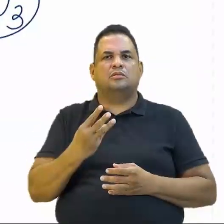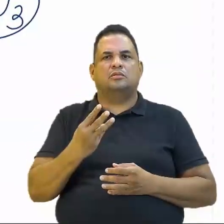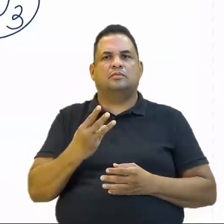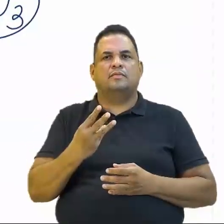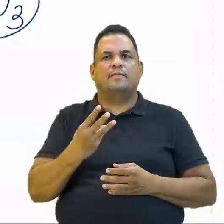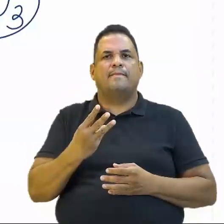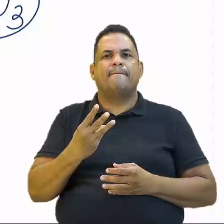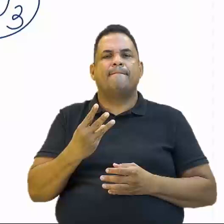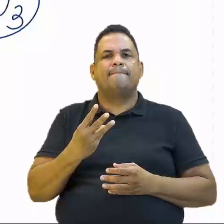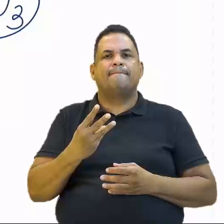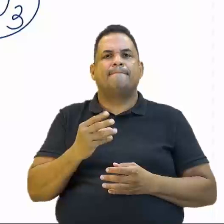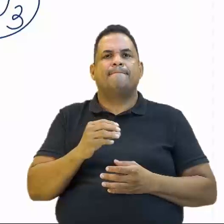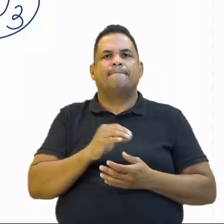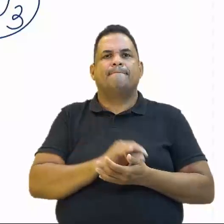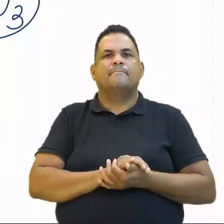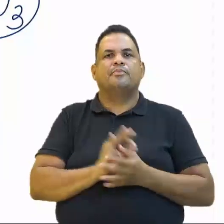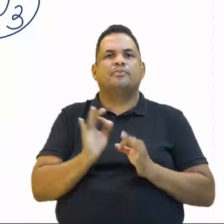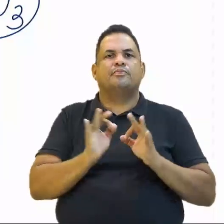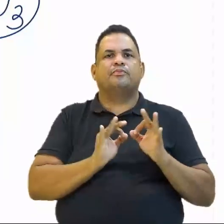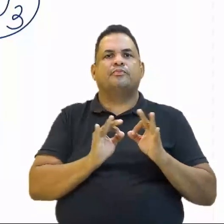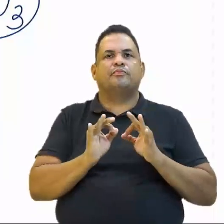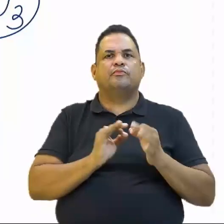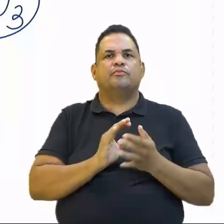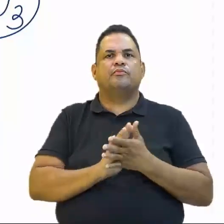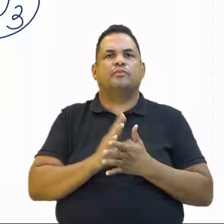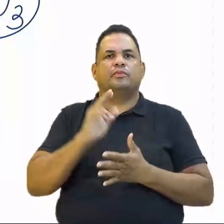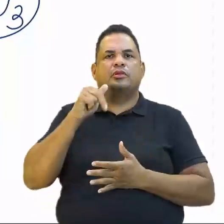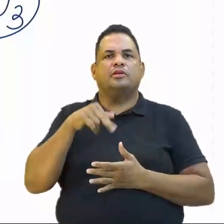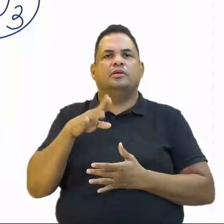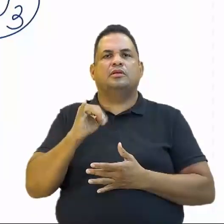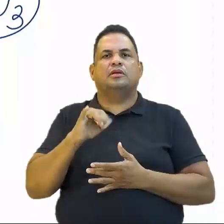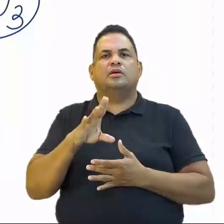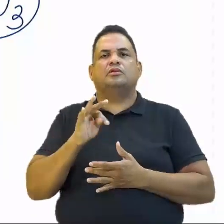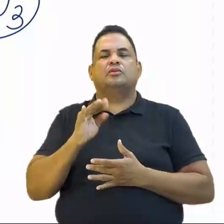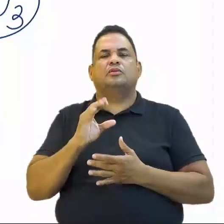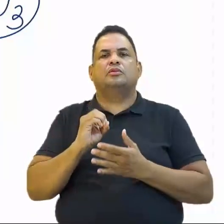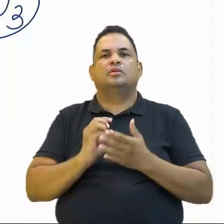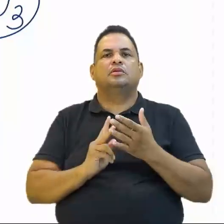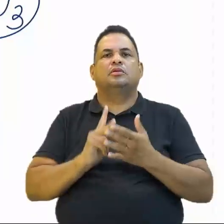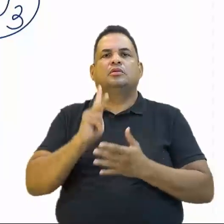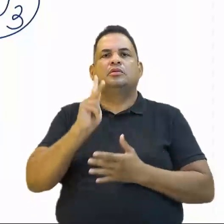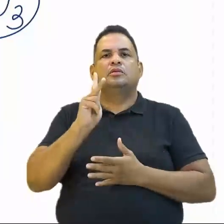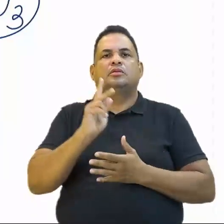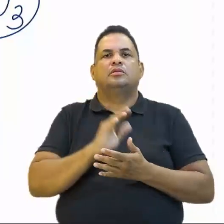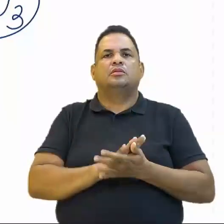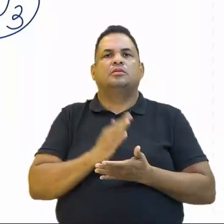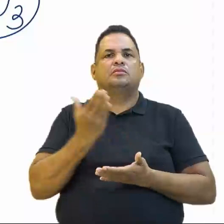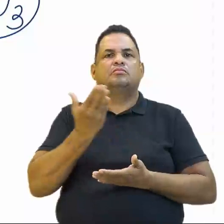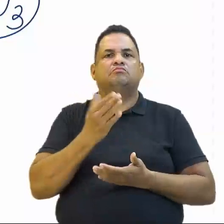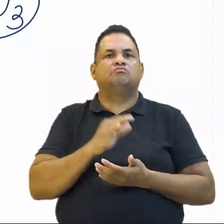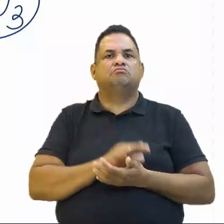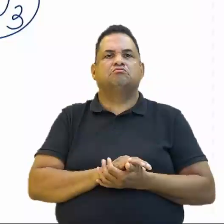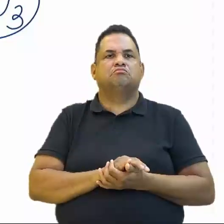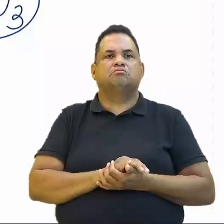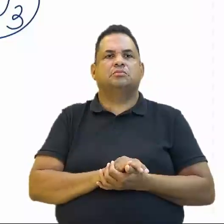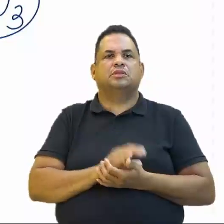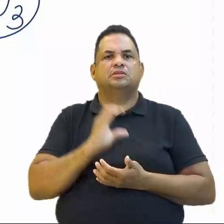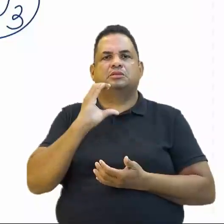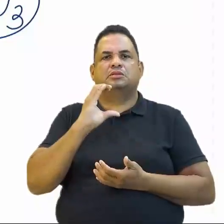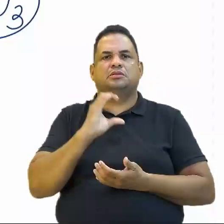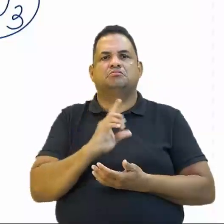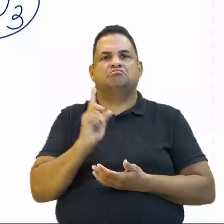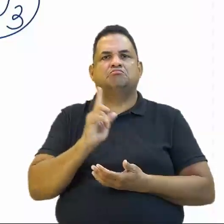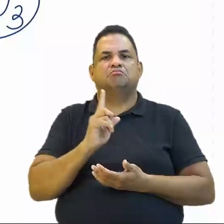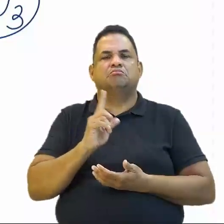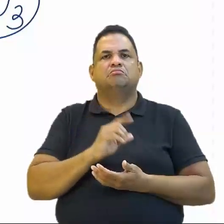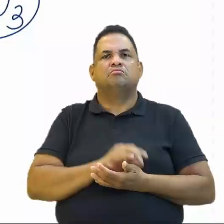KNO3. Essa é a fórmula do nosso nitrato de potássio. E ela não está presente na letra C, olha só na letra C.